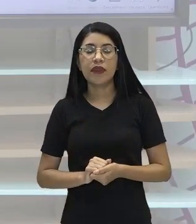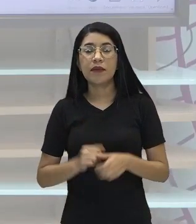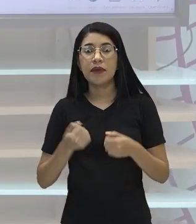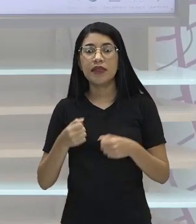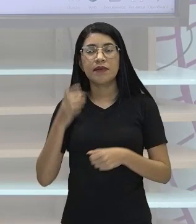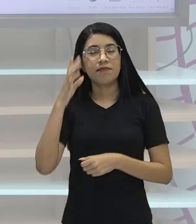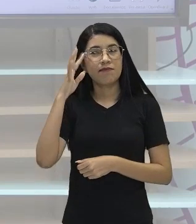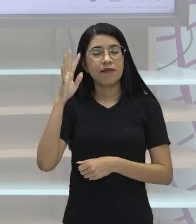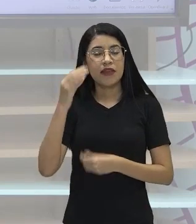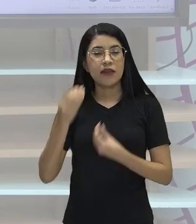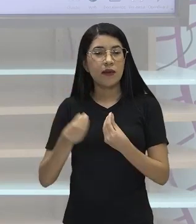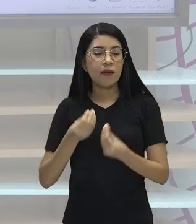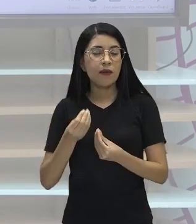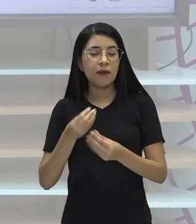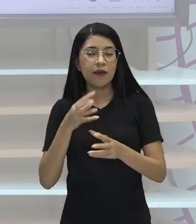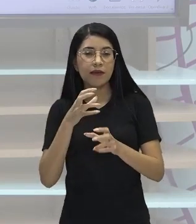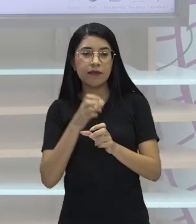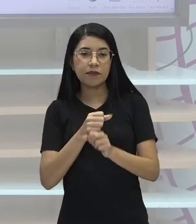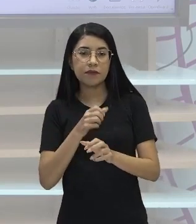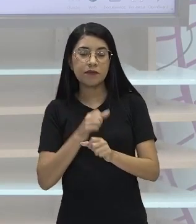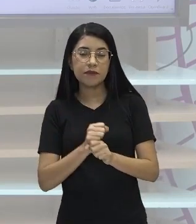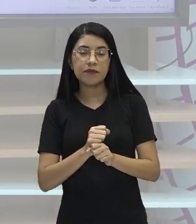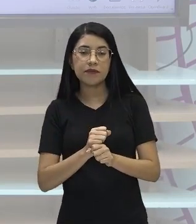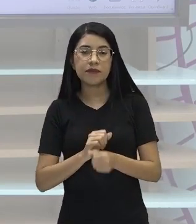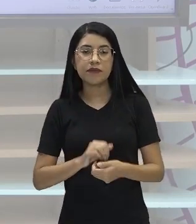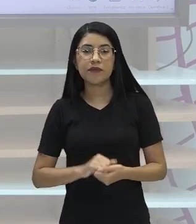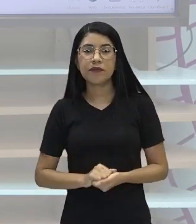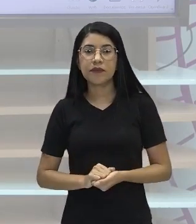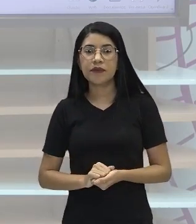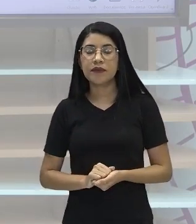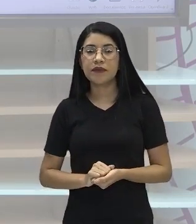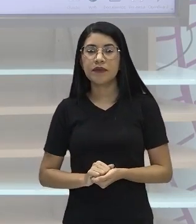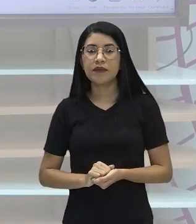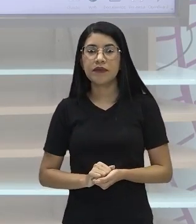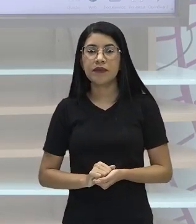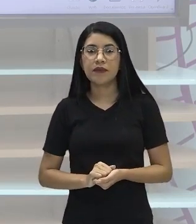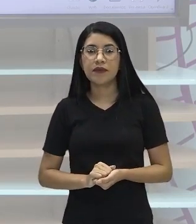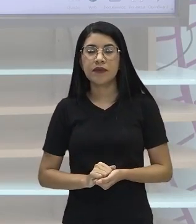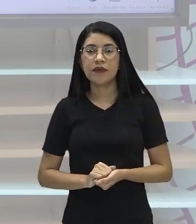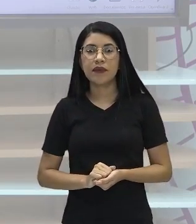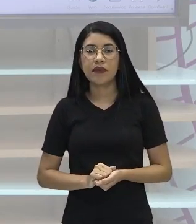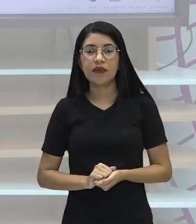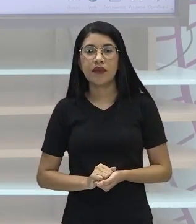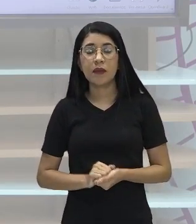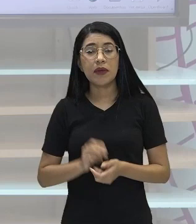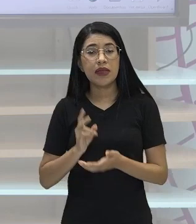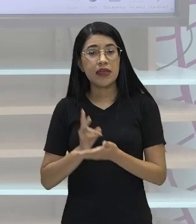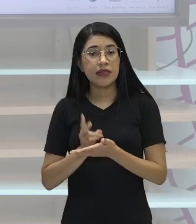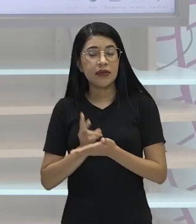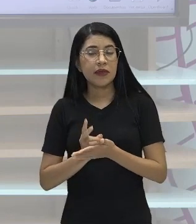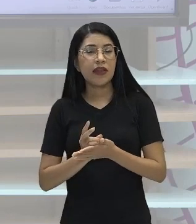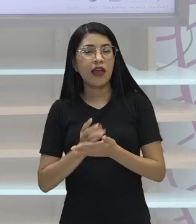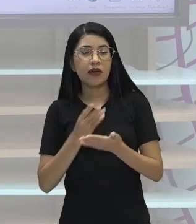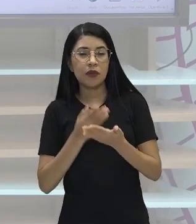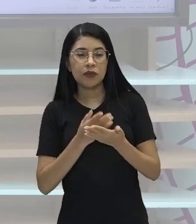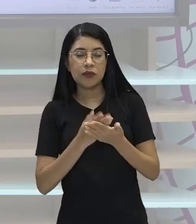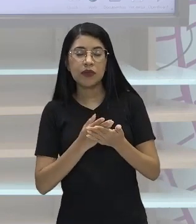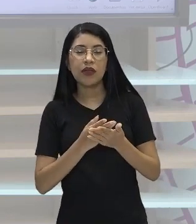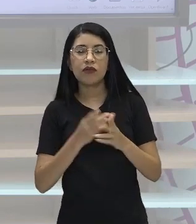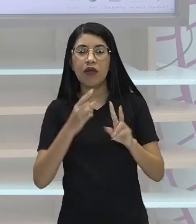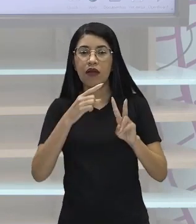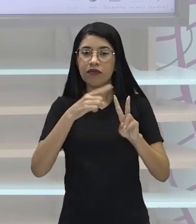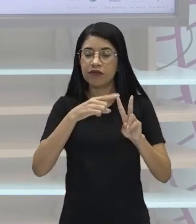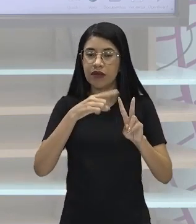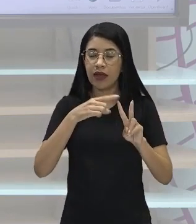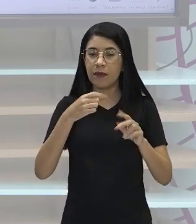pensar. Né? Então, toda vez que você estiver pensando em termos de uma raiz quadrada de um número, você